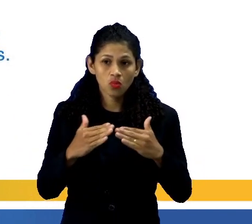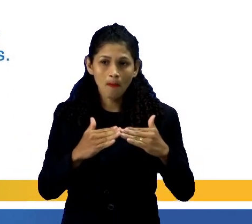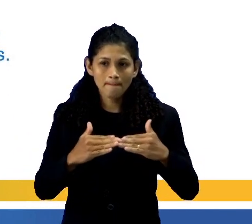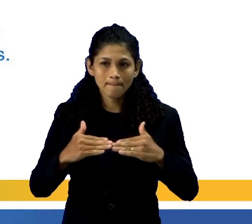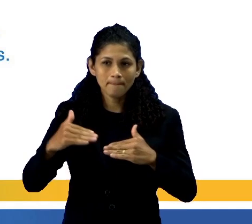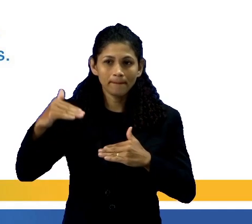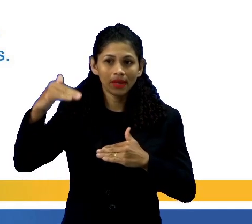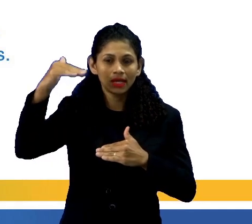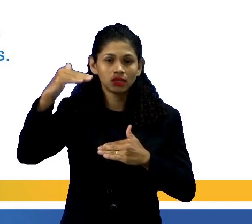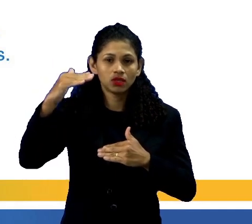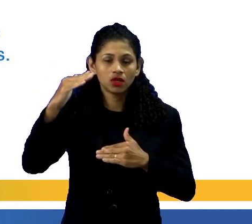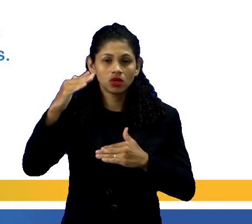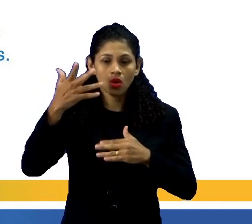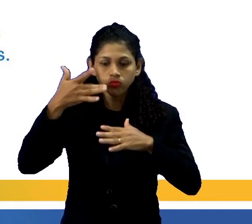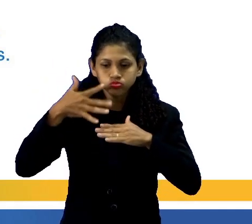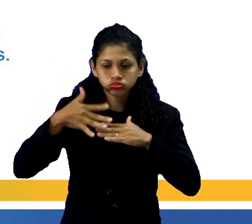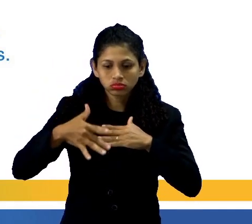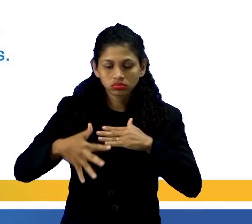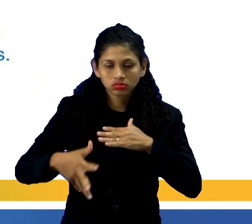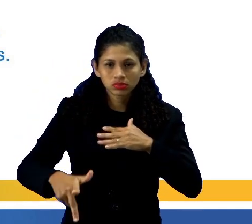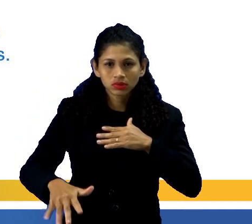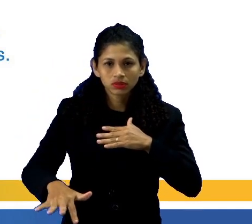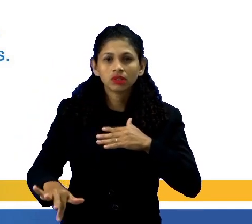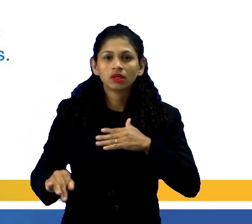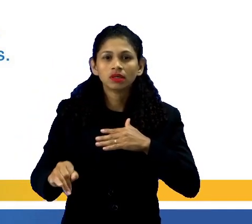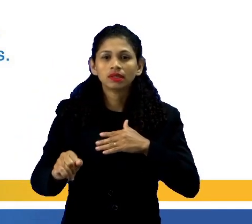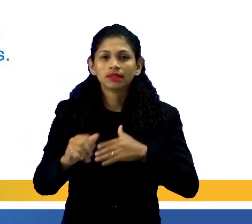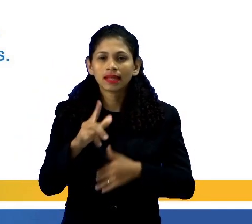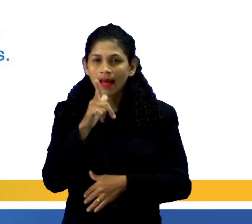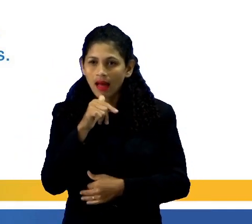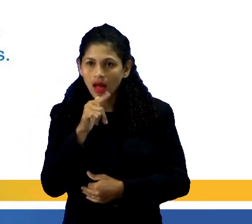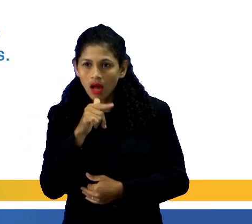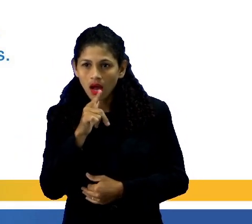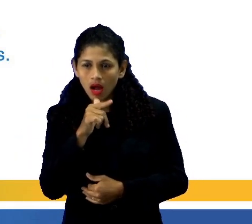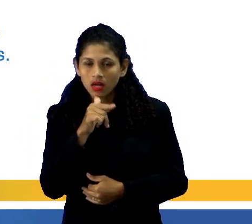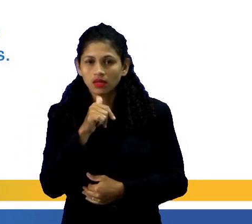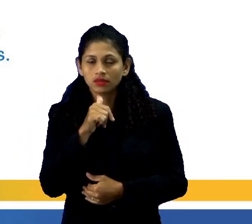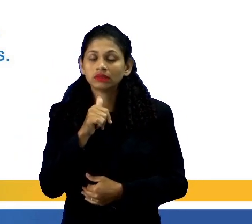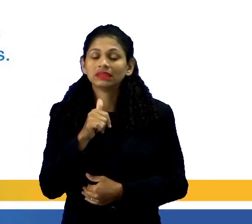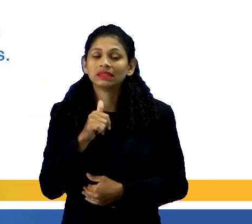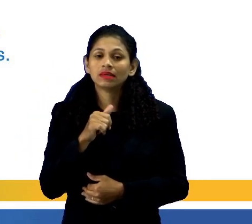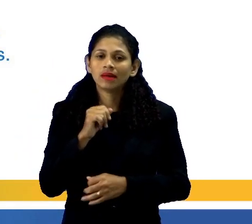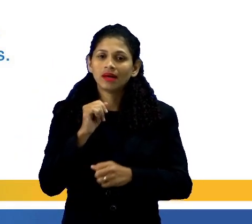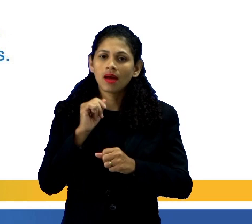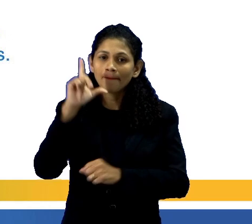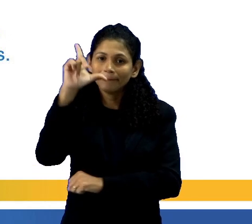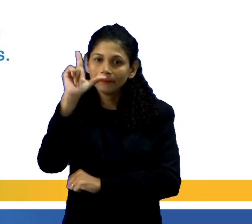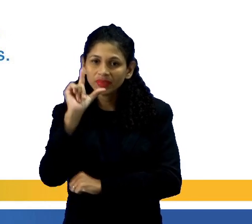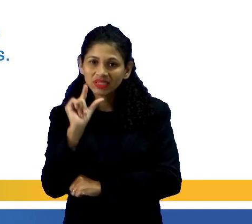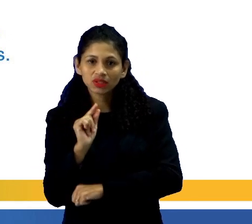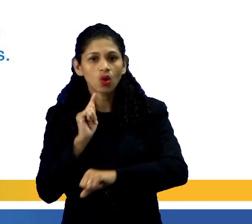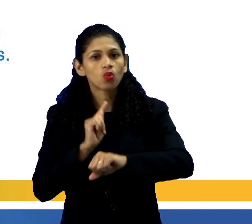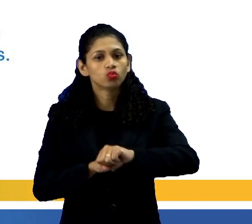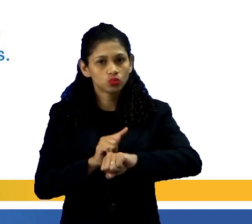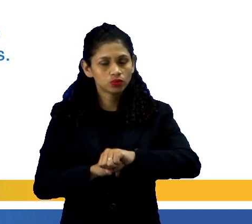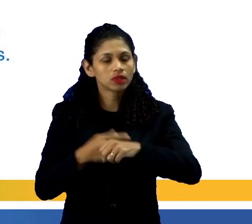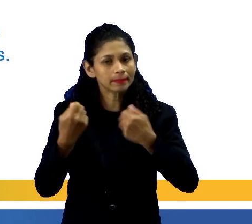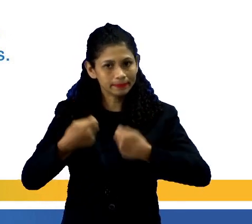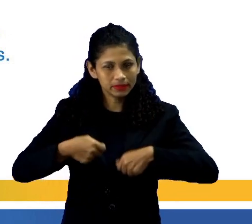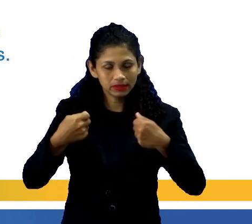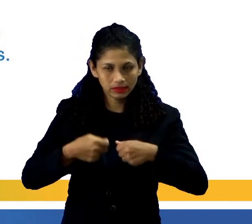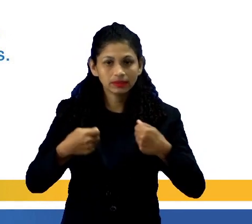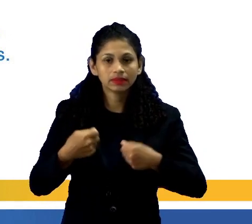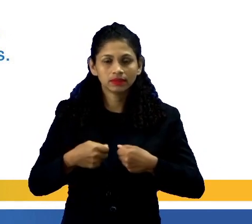a vazão da água para esvaziar o reservatório, menor será o tempo necessário para tanto.